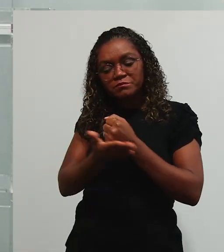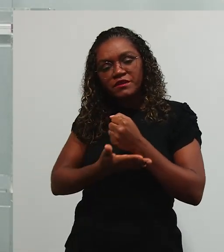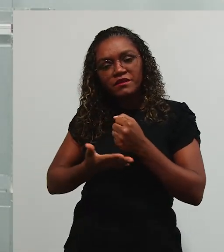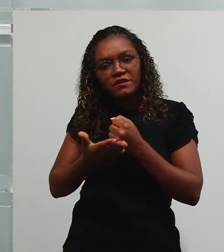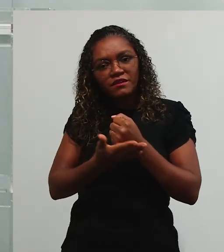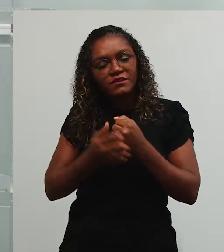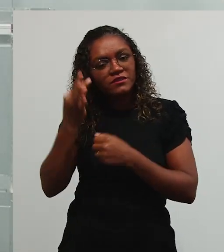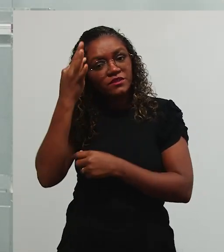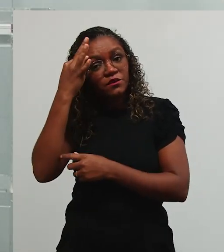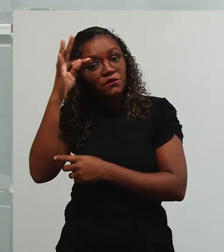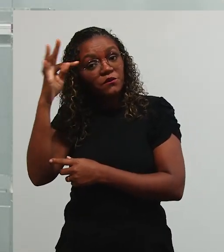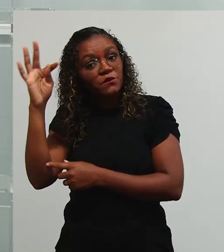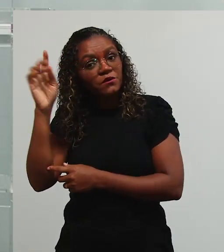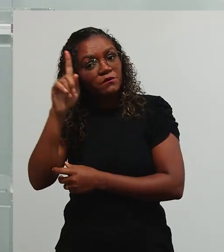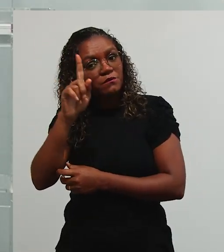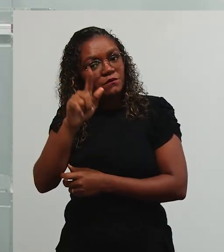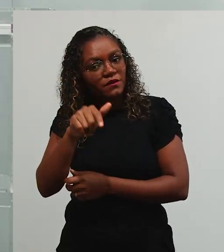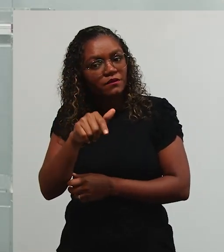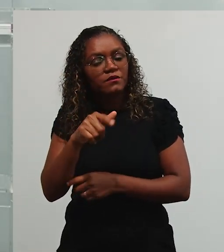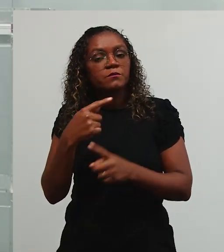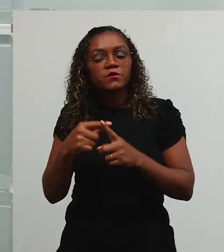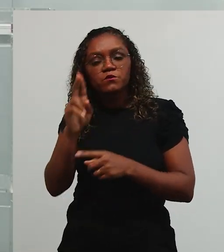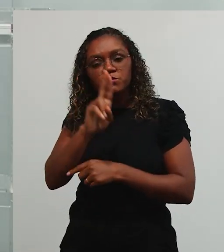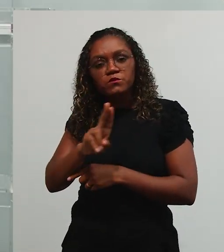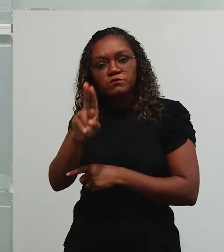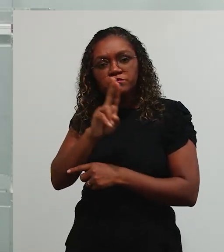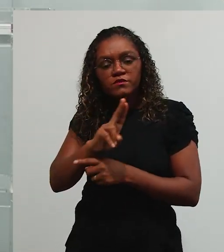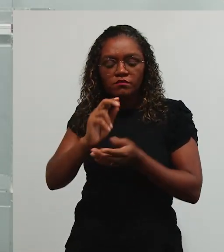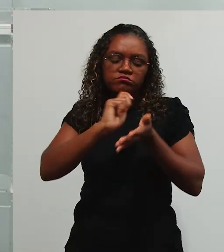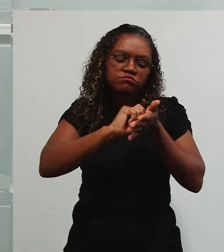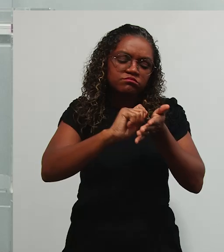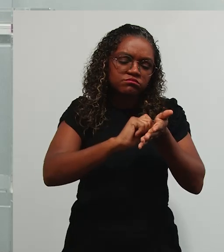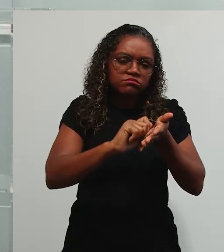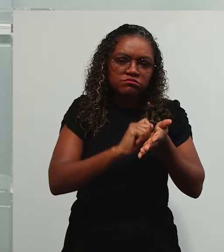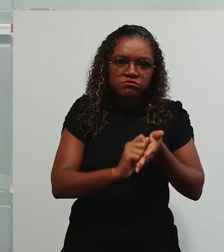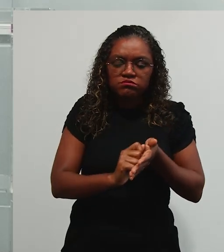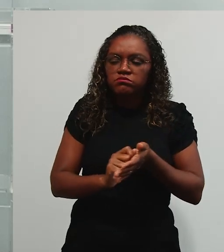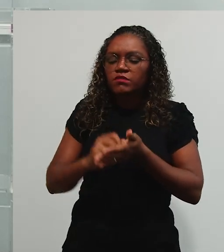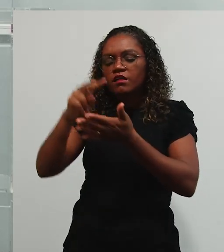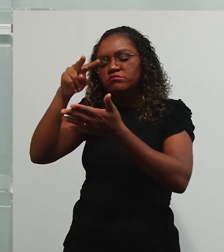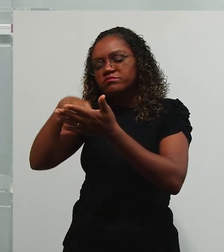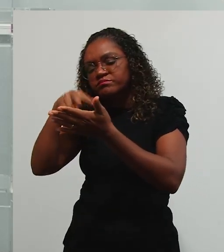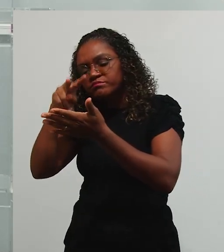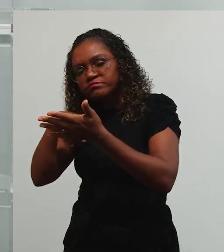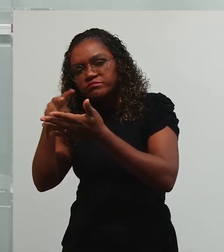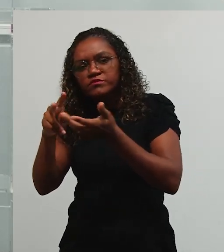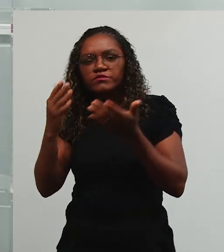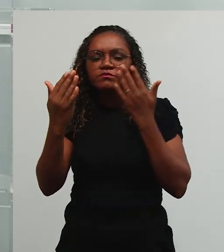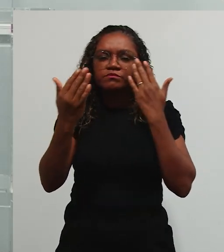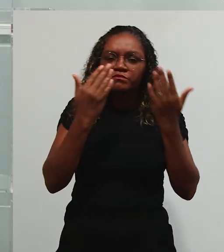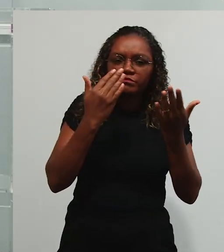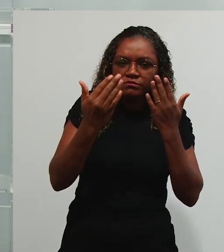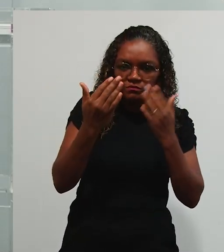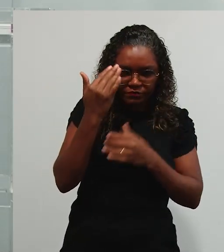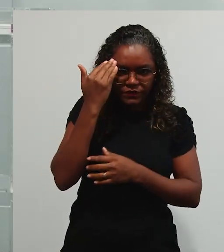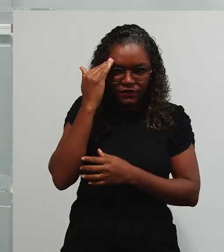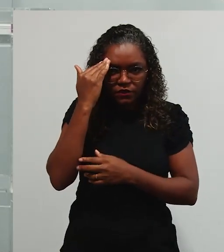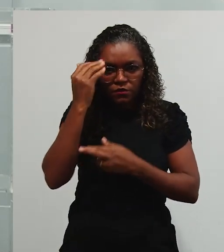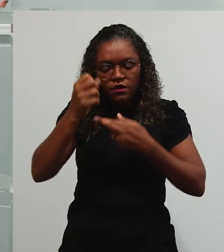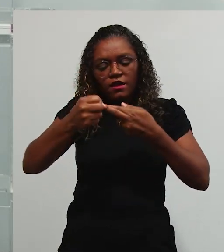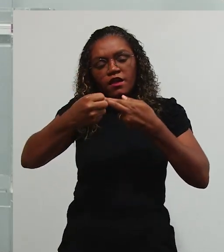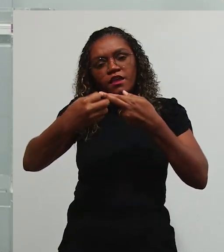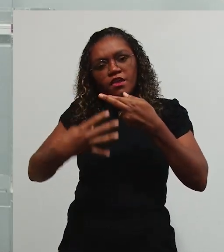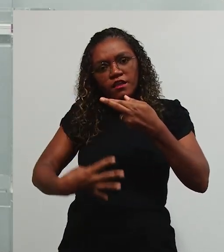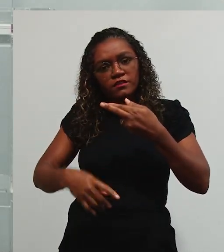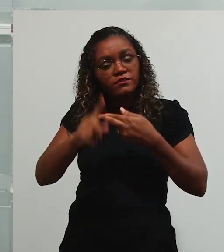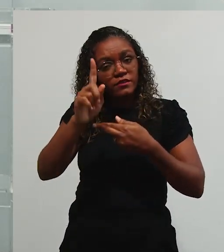que a gente vai utilizar para inspirar a nossa escrita, inspirar a nossa prática. Então, referencial teórico são os autores que você